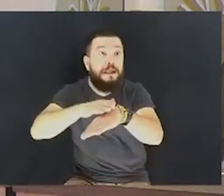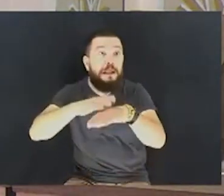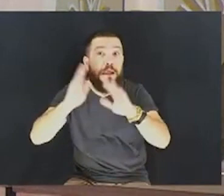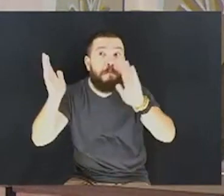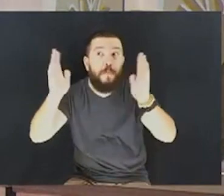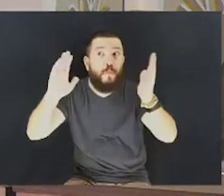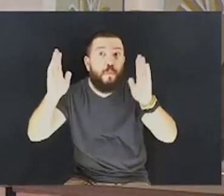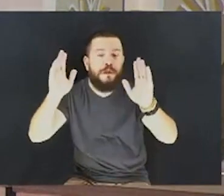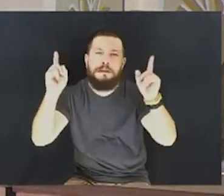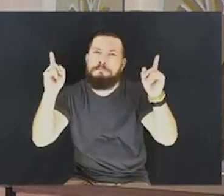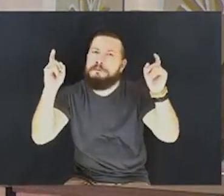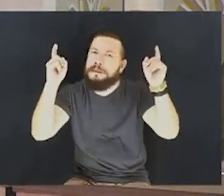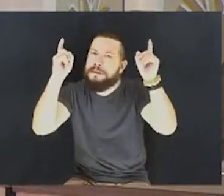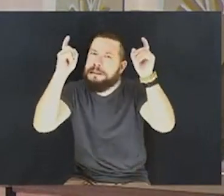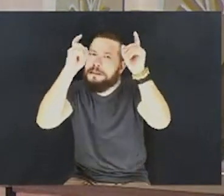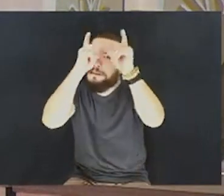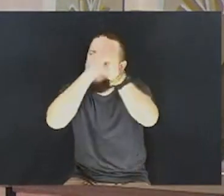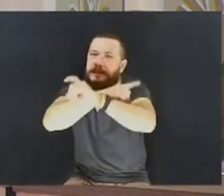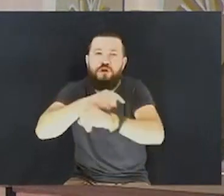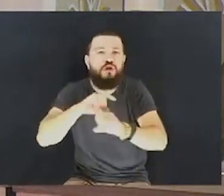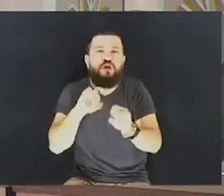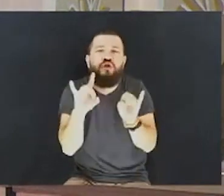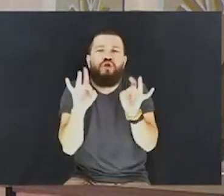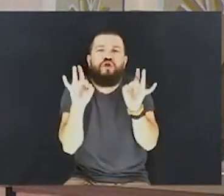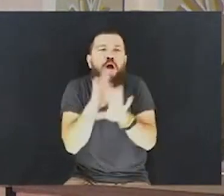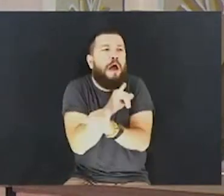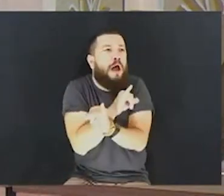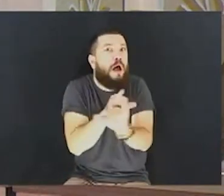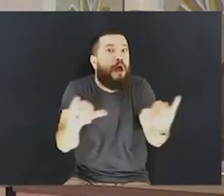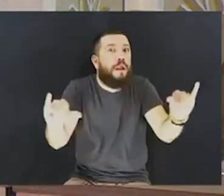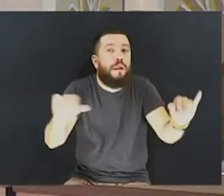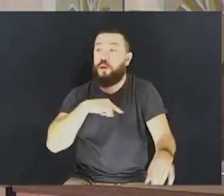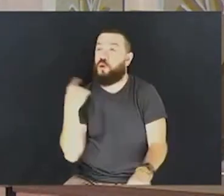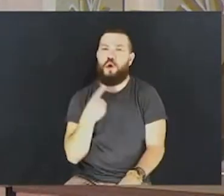momento tão difícil do Brasil, esse nosso luto,